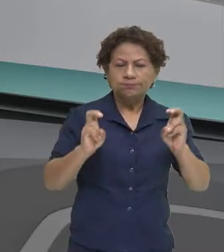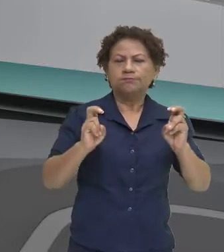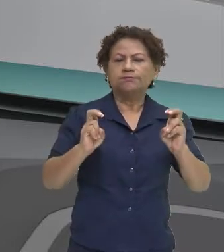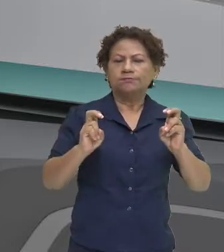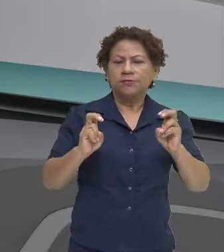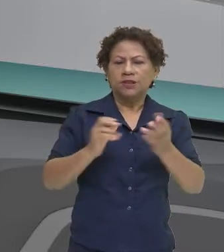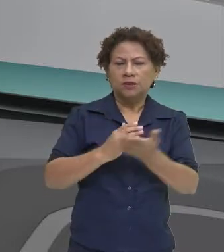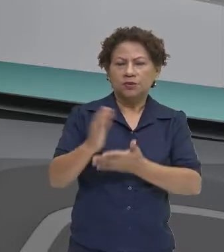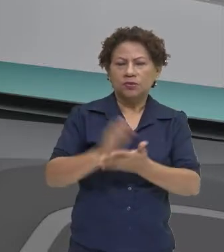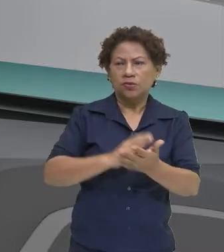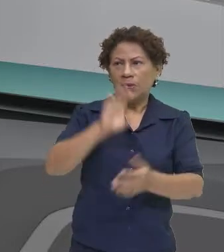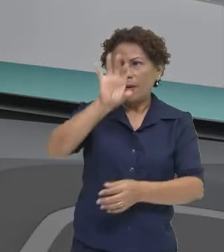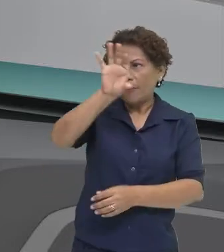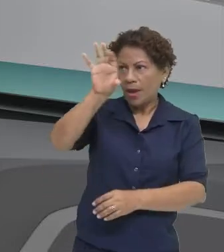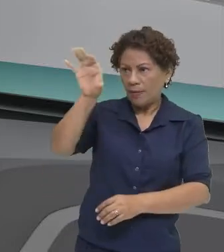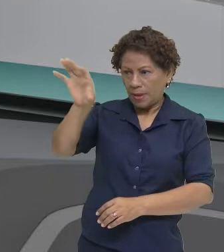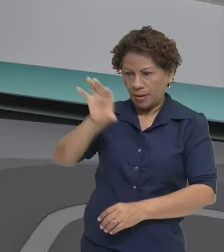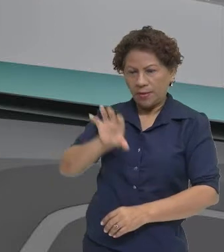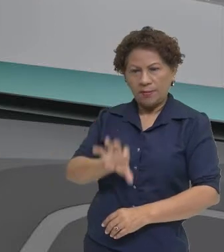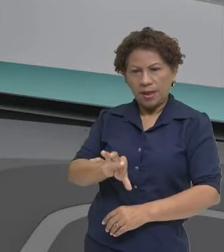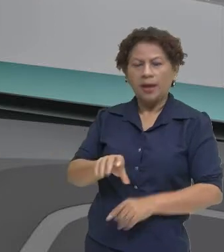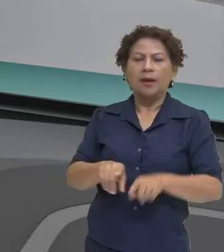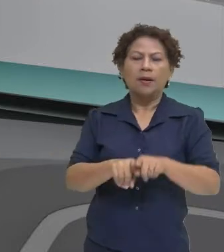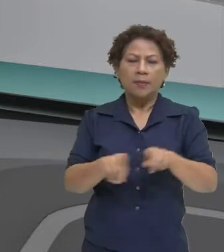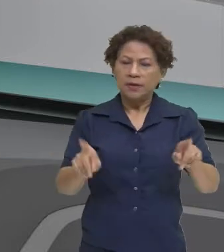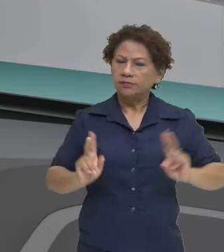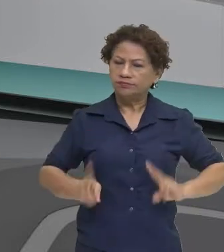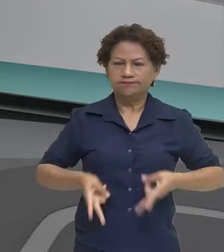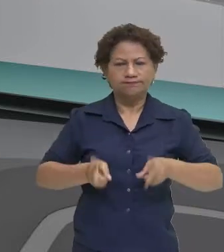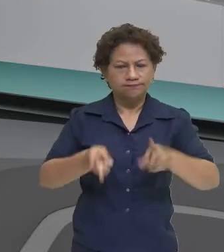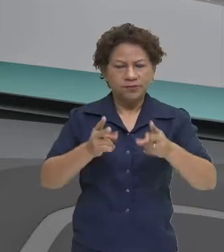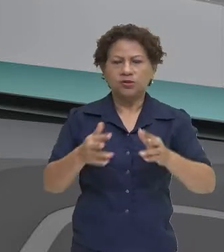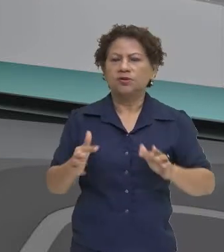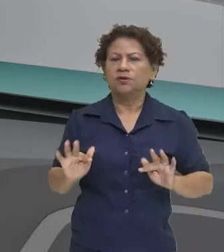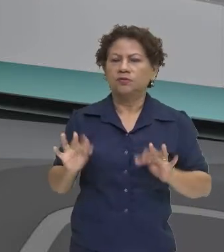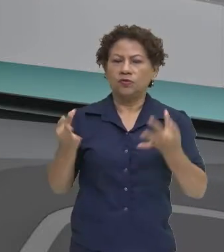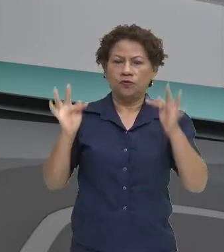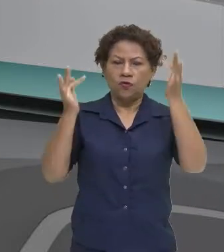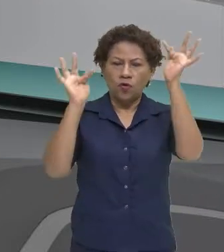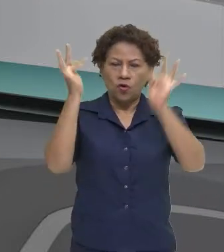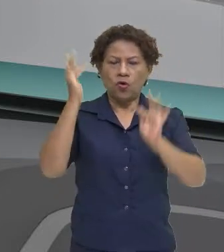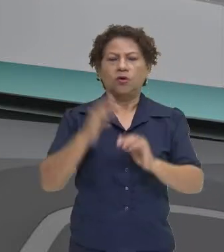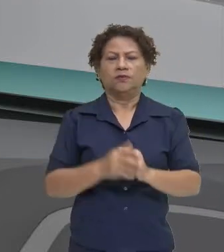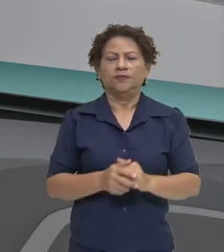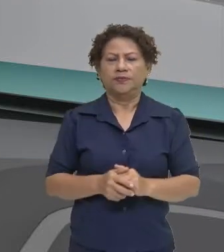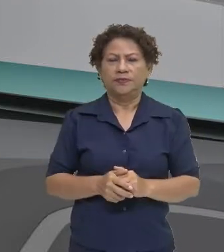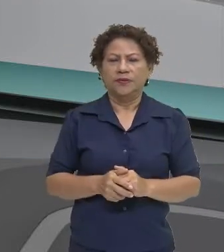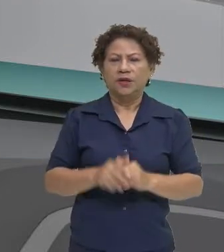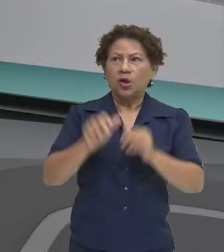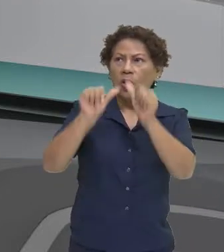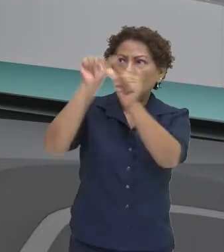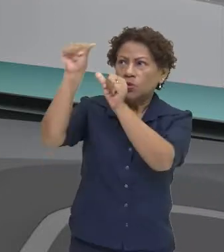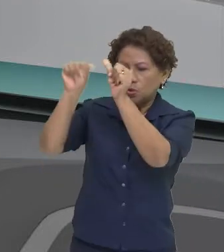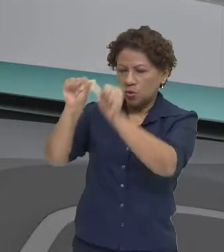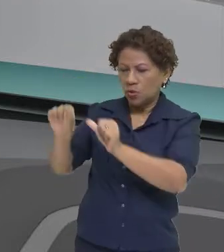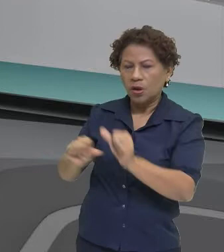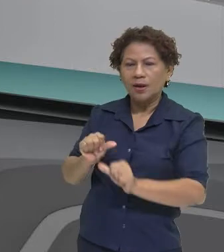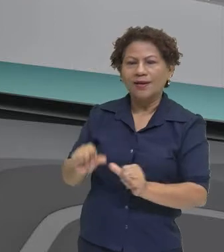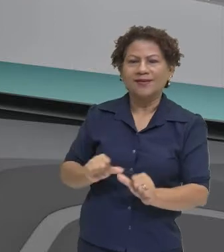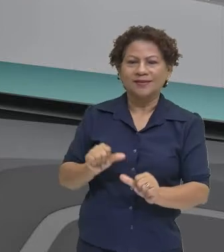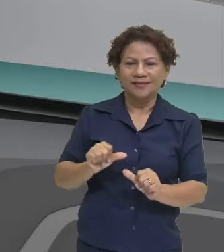algumas regiões, mas que eles continuam sendo folclore, mesmo mudando de região, mudando as